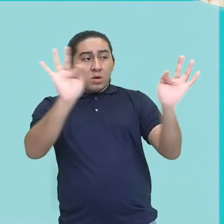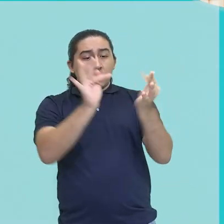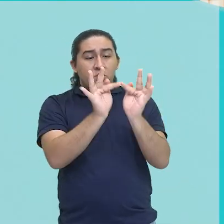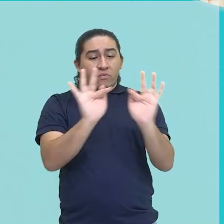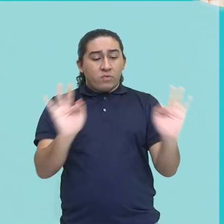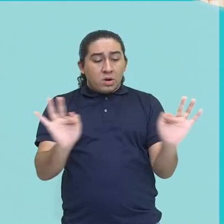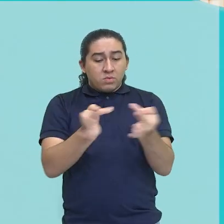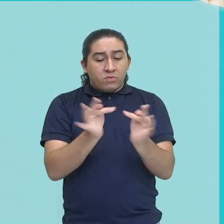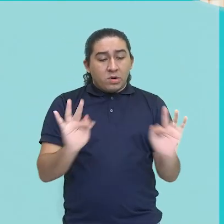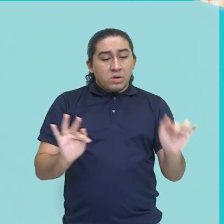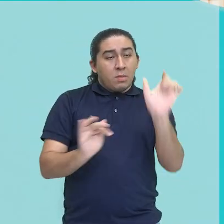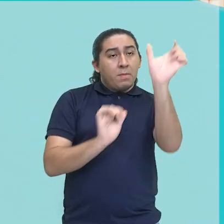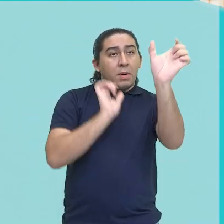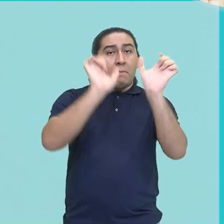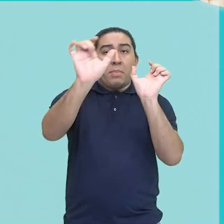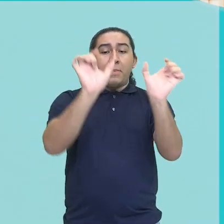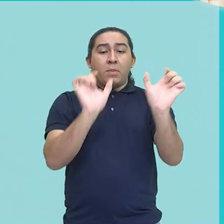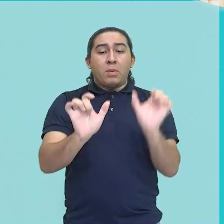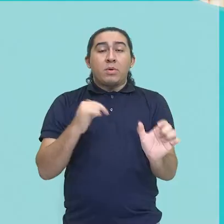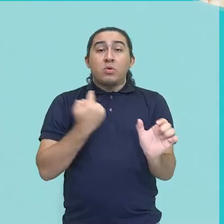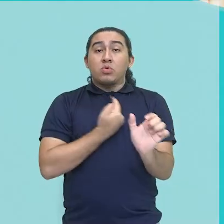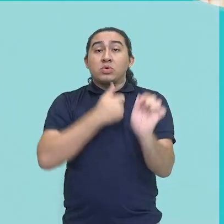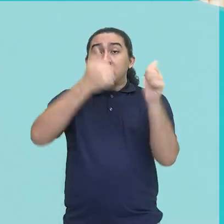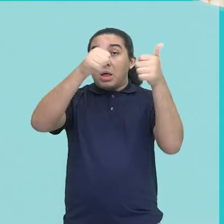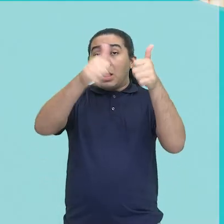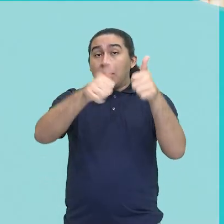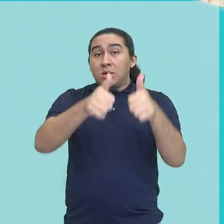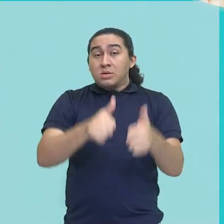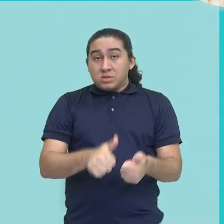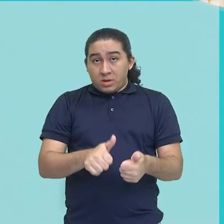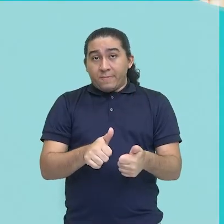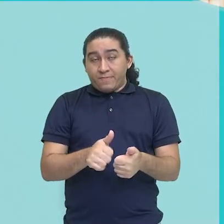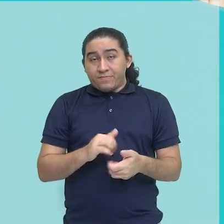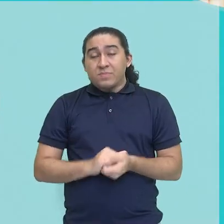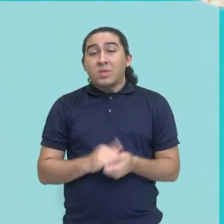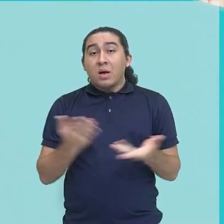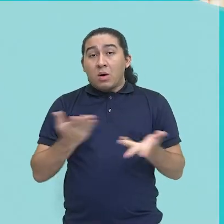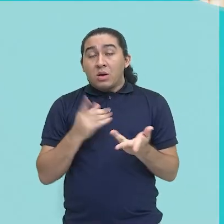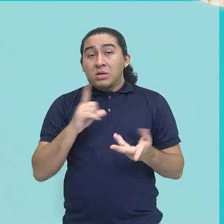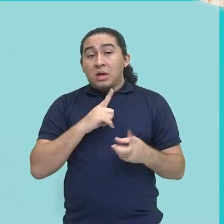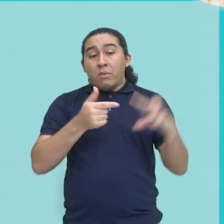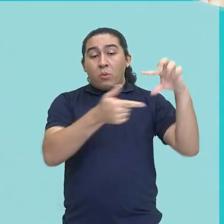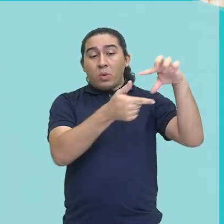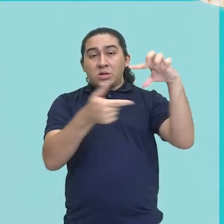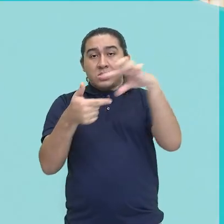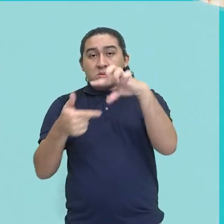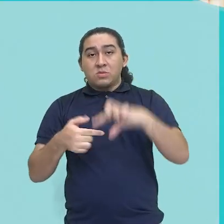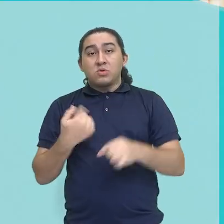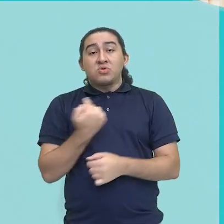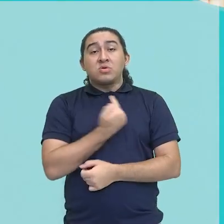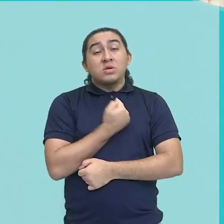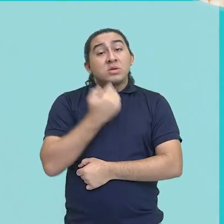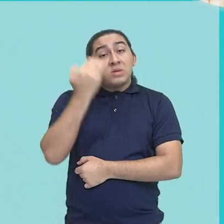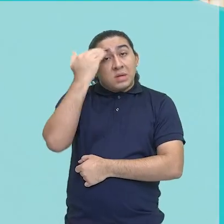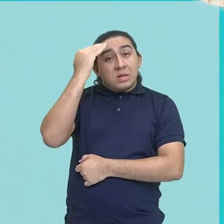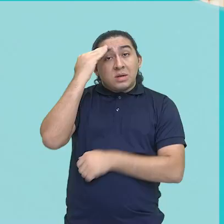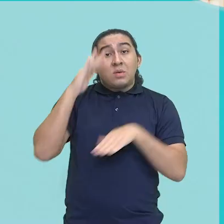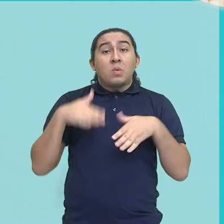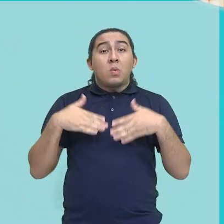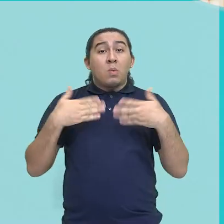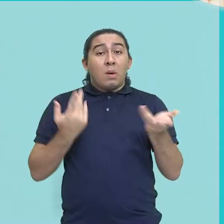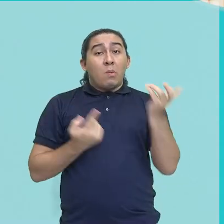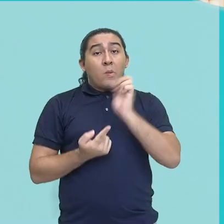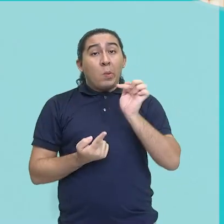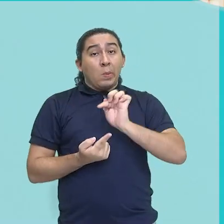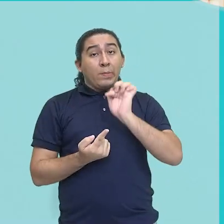de palavras, né, dentro de uma tira, e a gente vai identificar qual foi a intenção